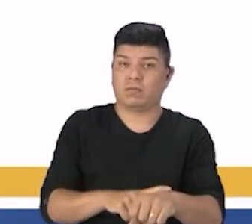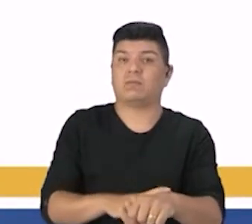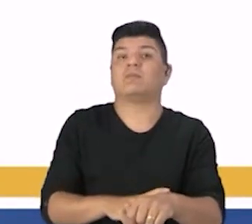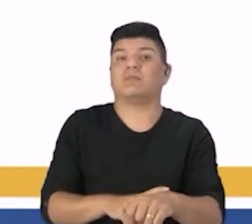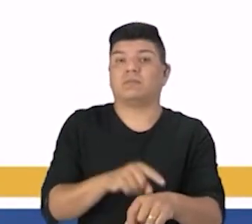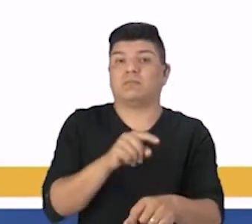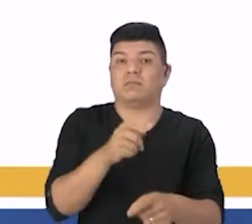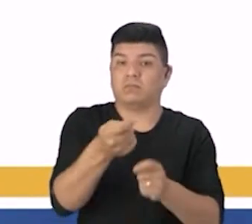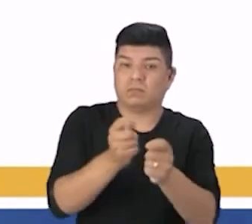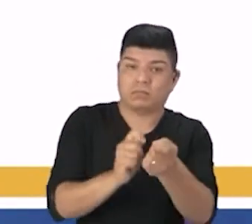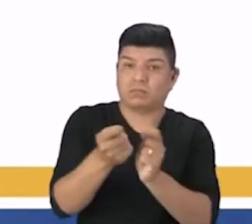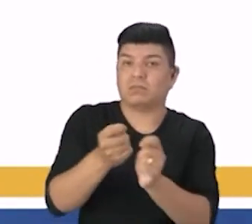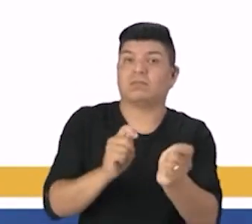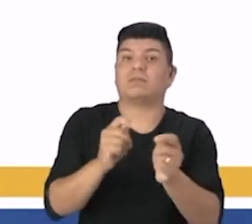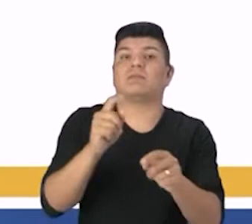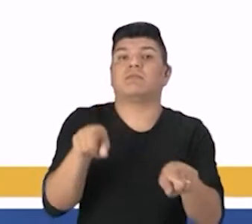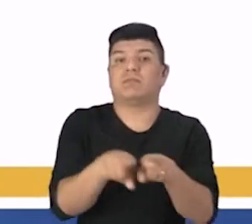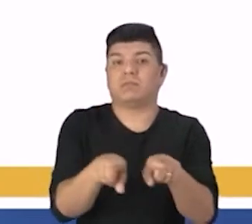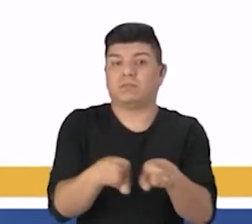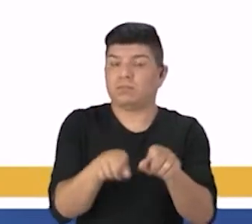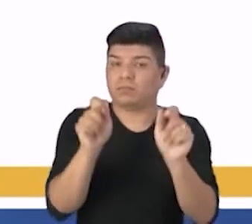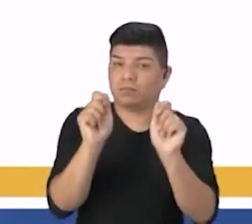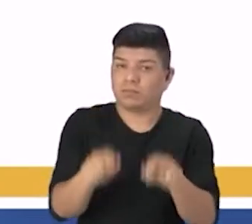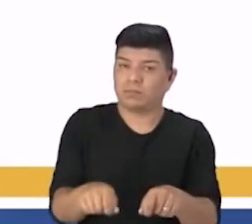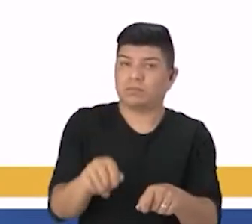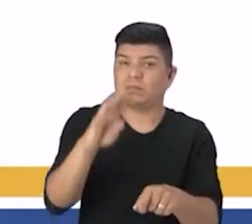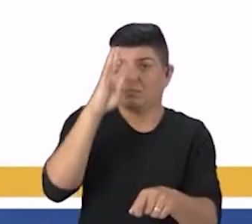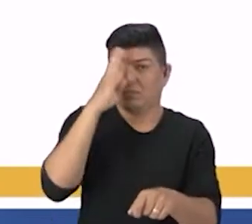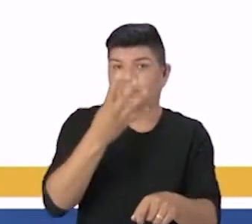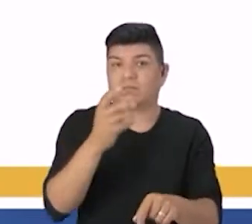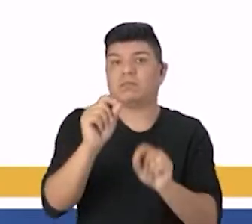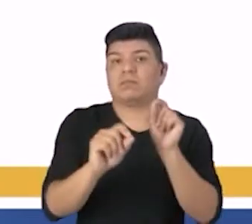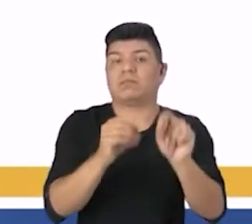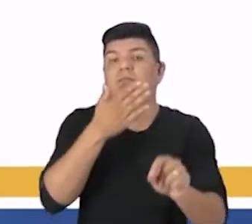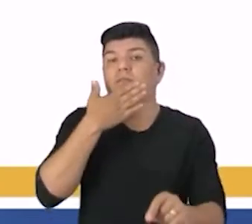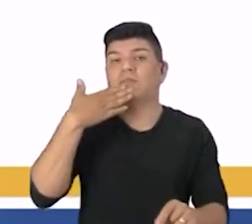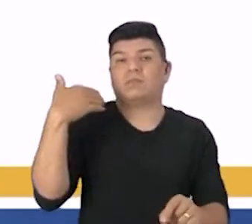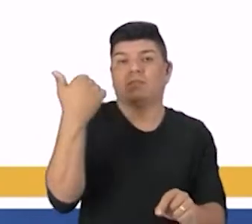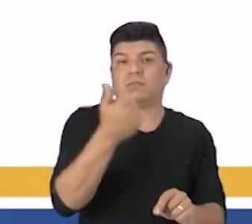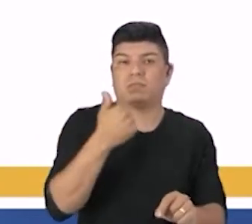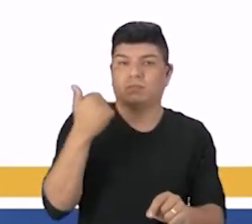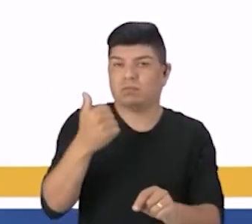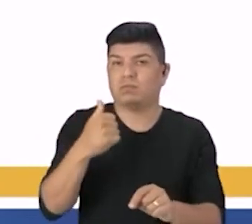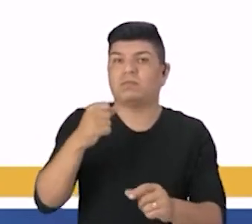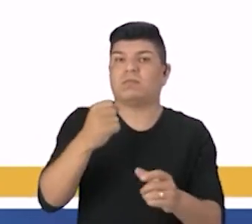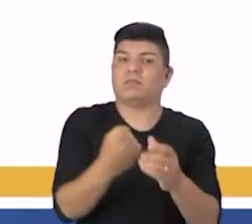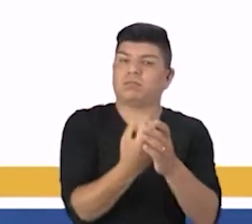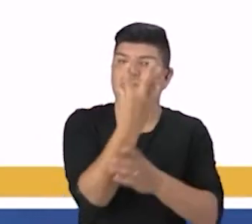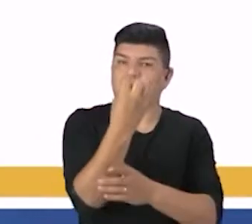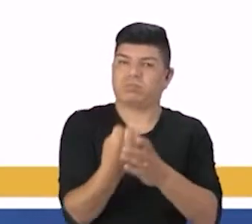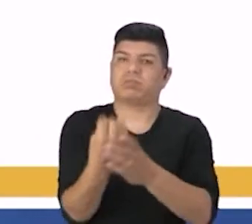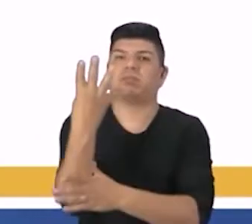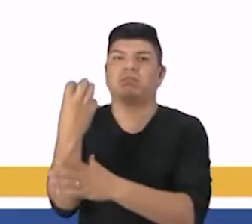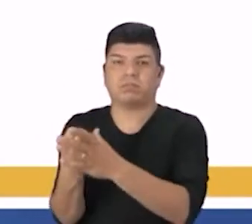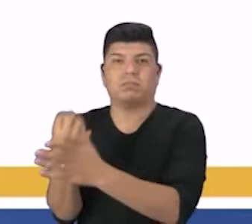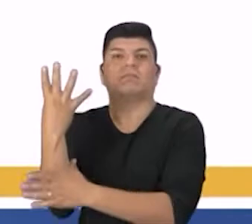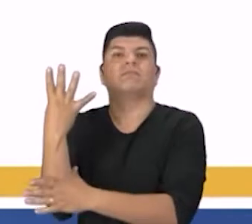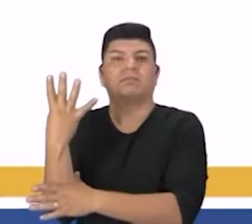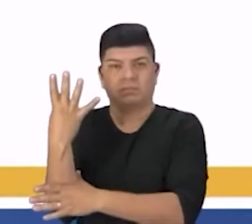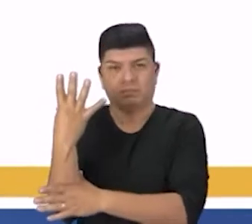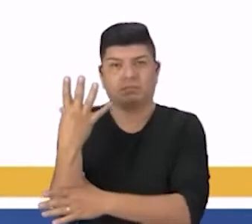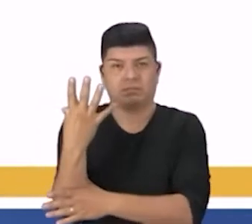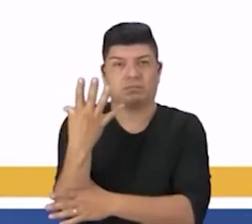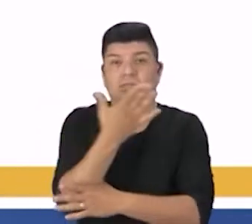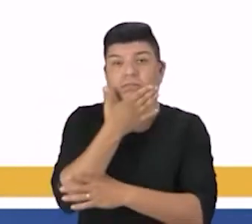gerenciamento da produção isso também pode resultar em maiores rendimentos na lavoura e o